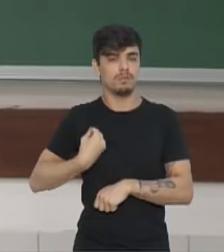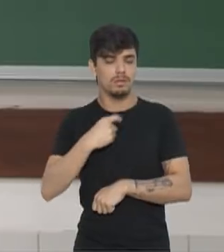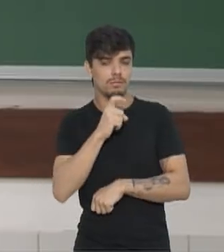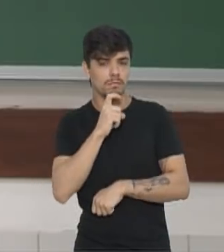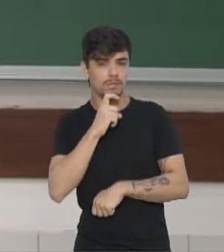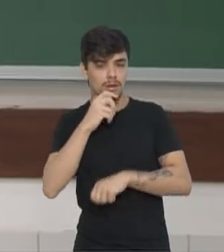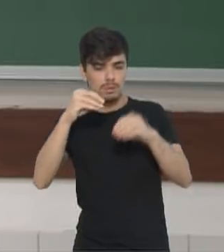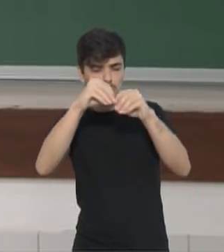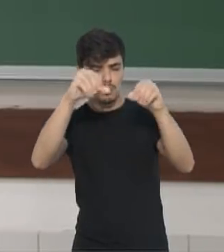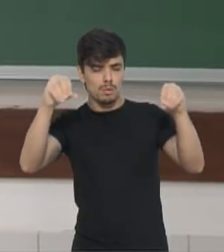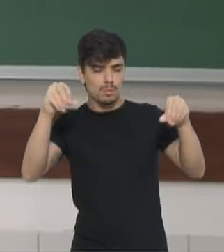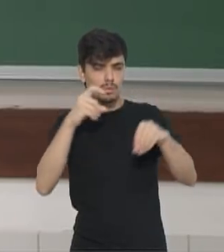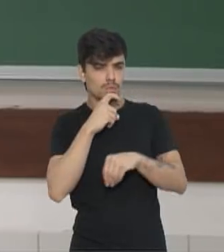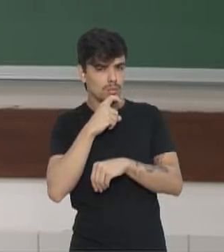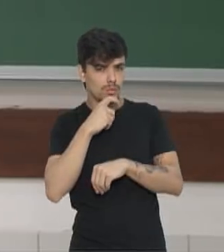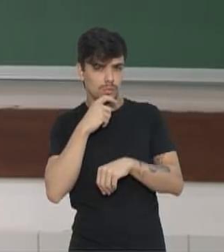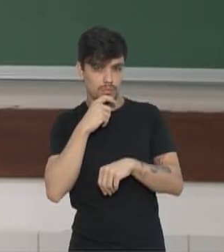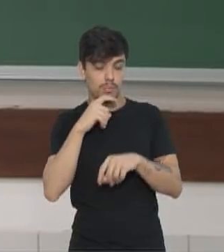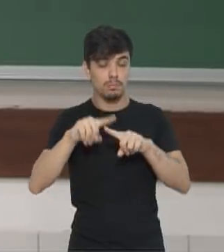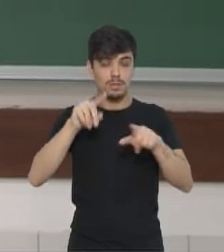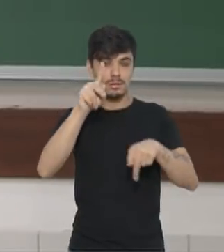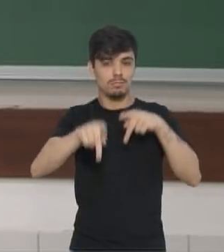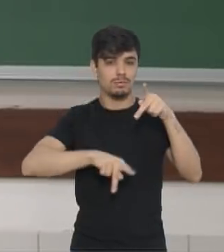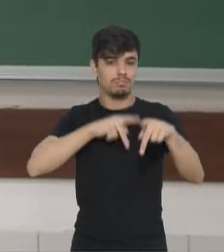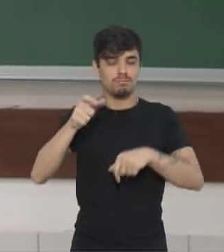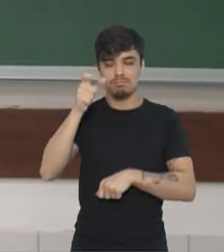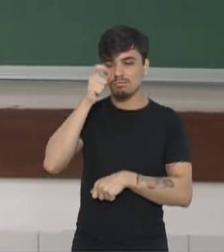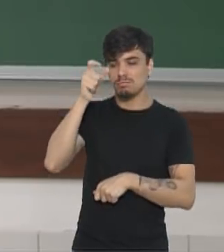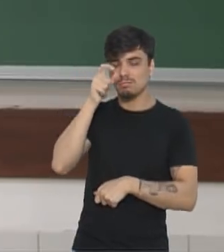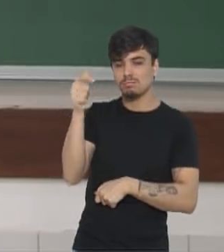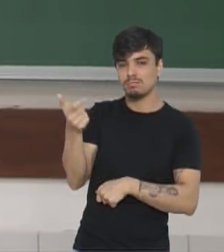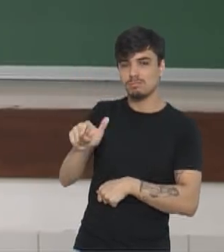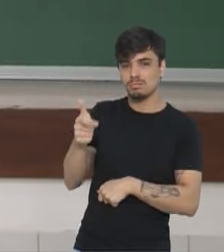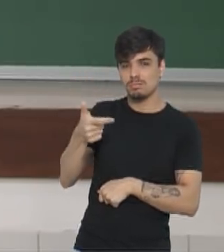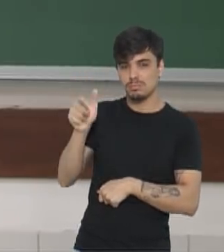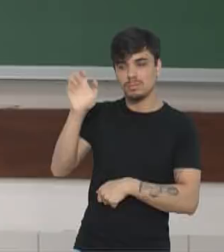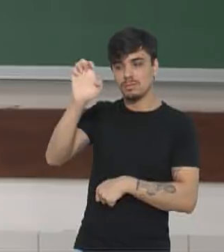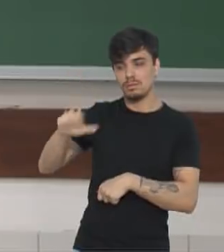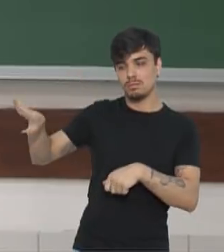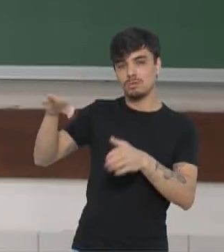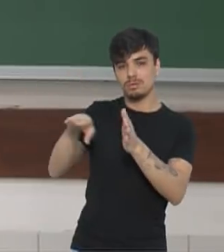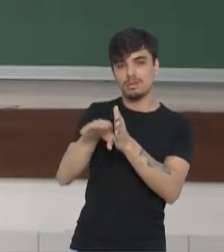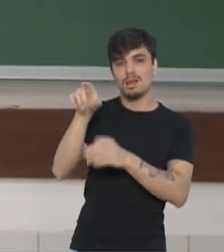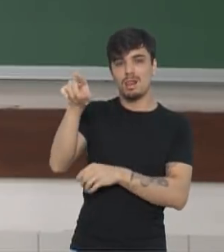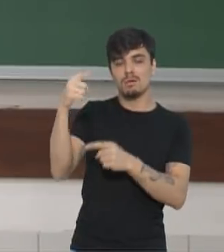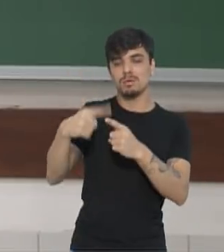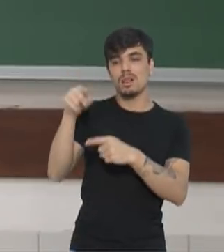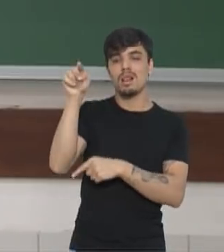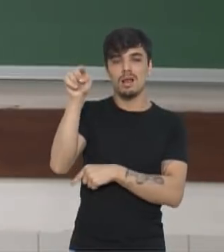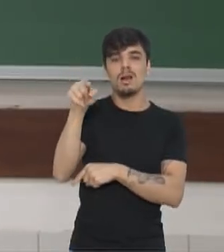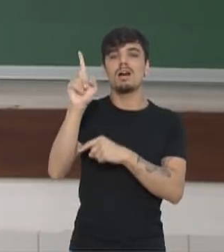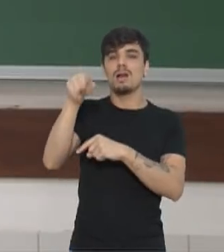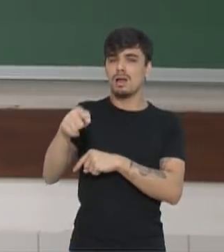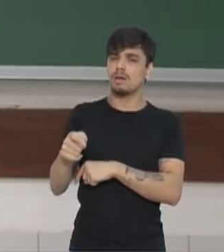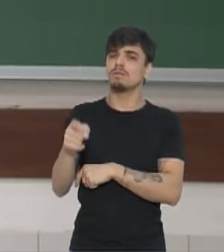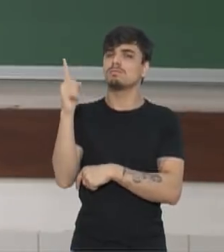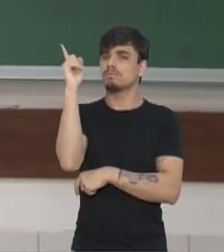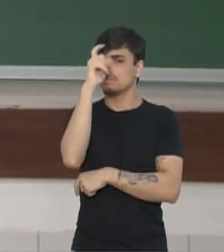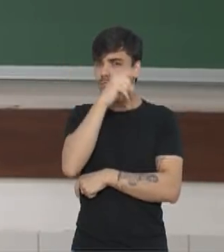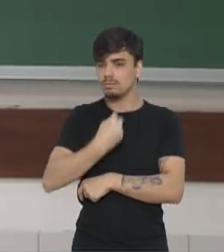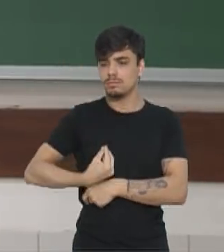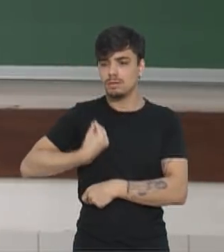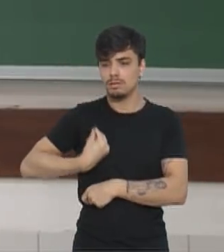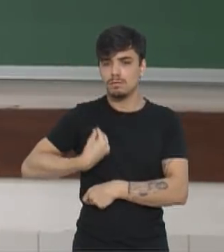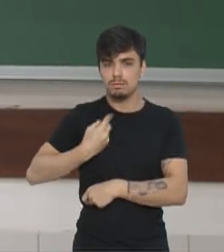essa população não teve muito interesse do europeu chegar lá, porque é muito difícil viver lá. Então eles conseguiram manter a sua